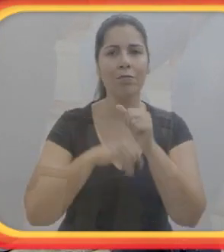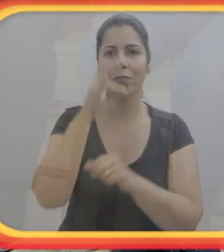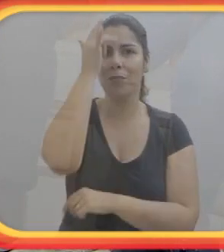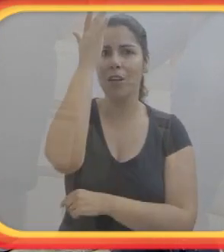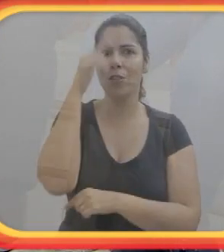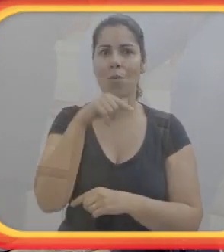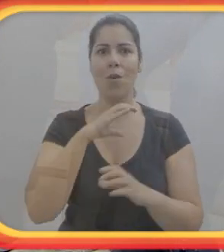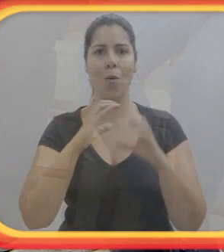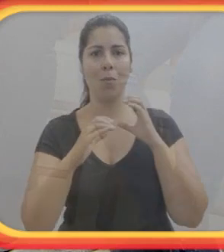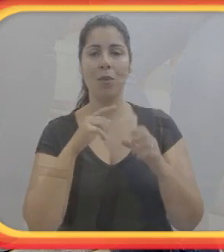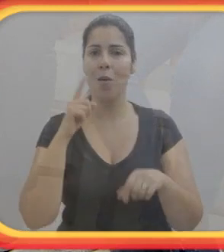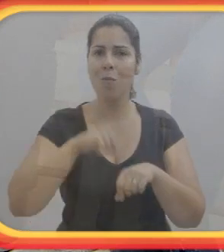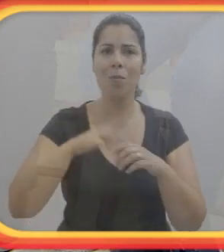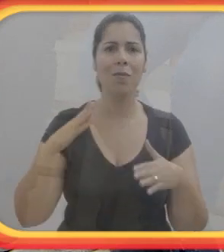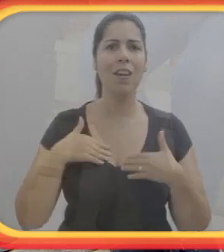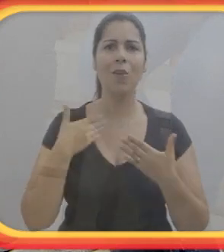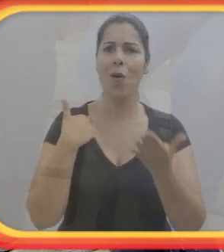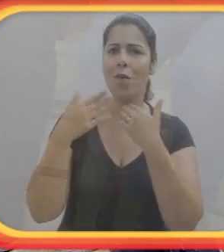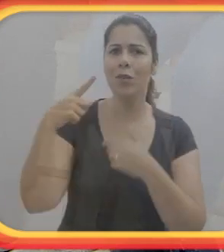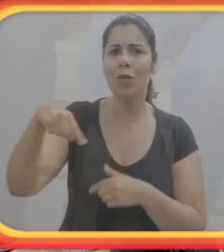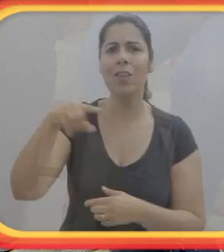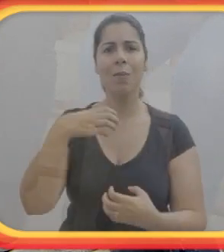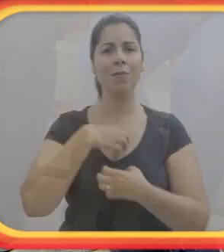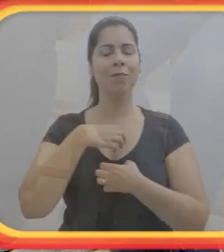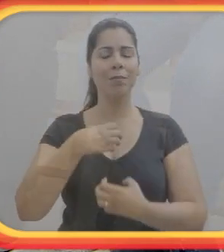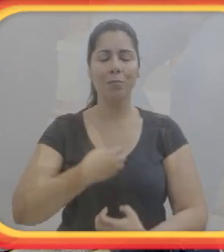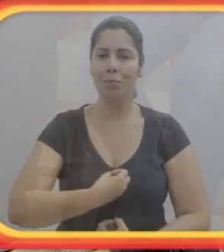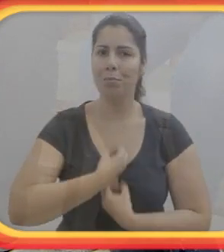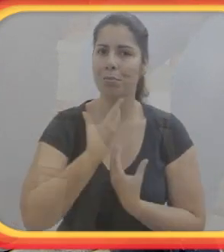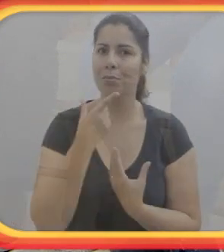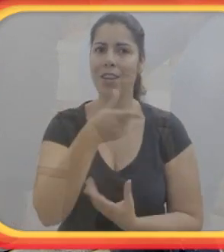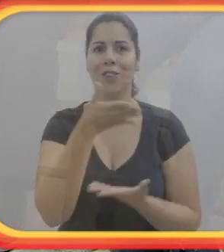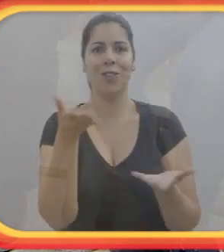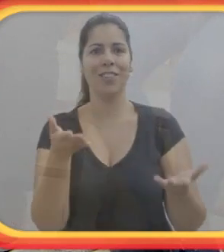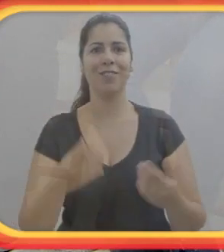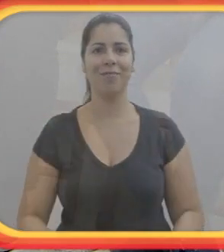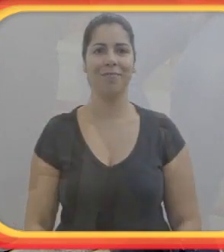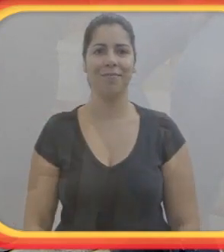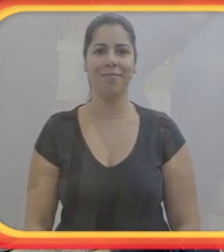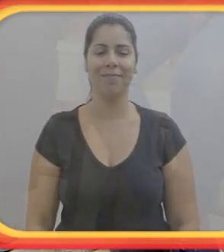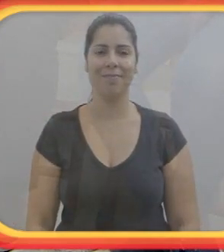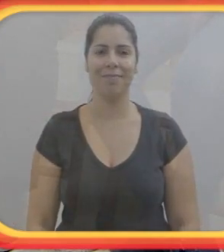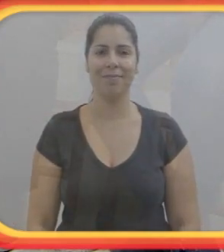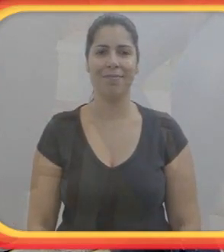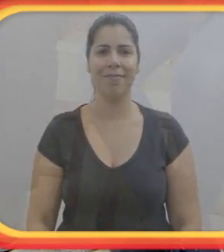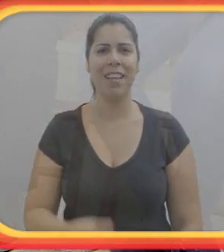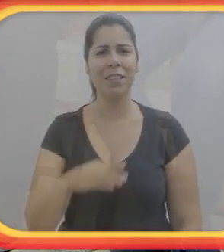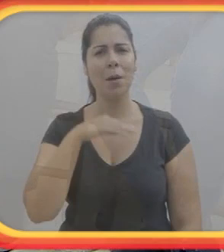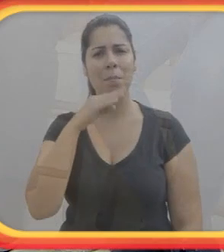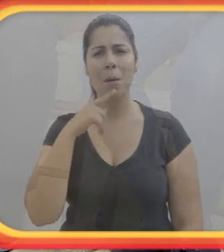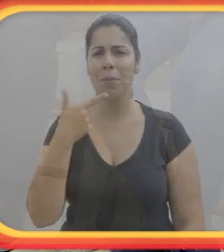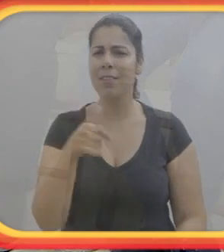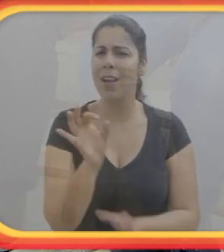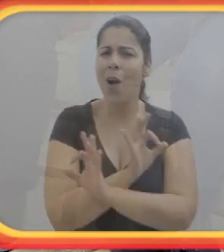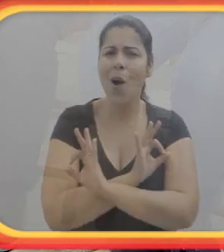Eu pegava... quando eu escrevo histórias em quadrinhos, eu também mostrava para os meus pais